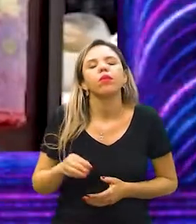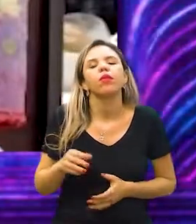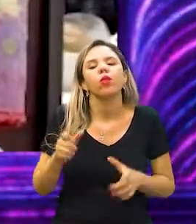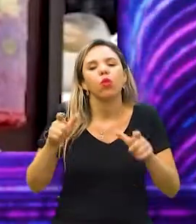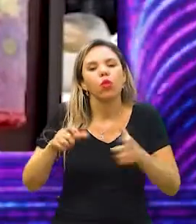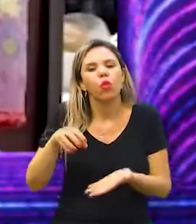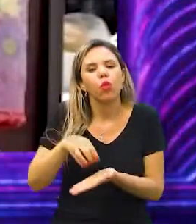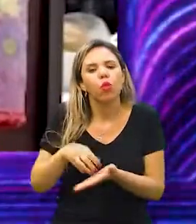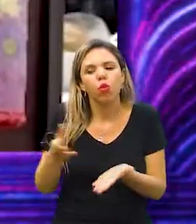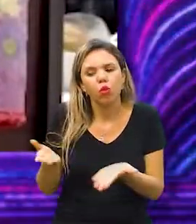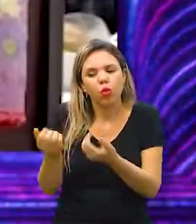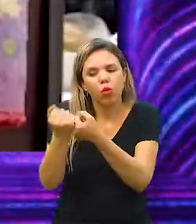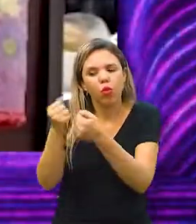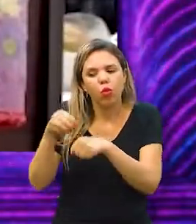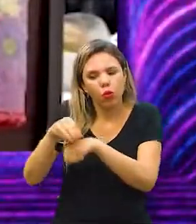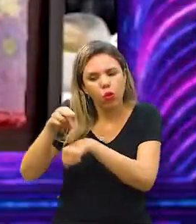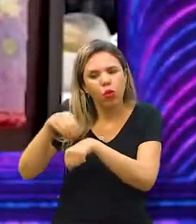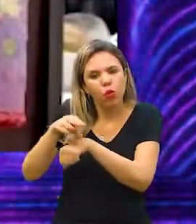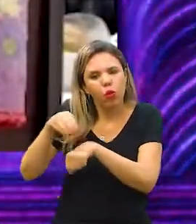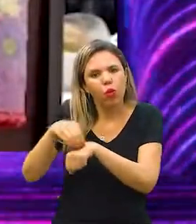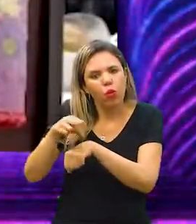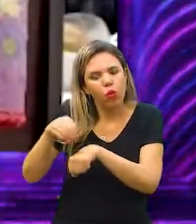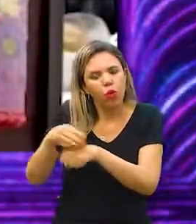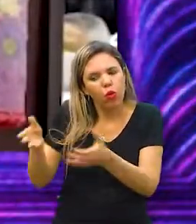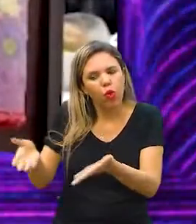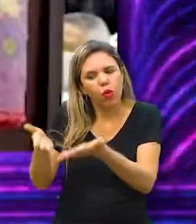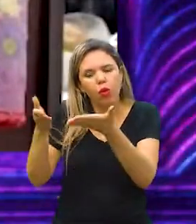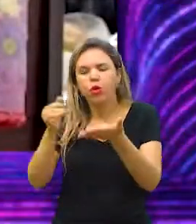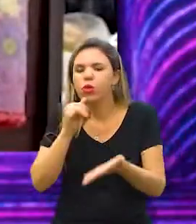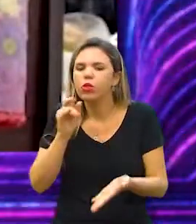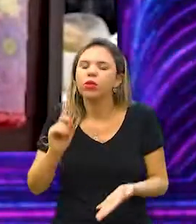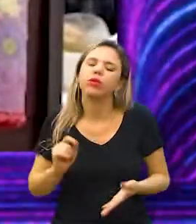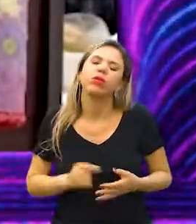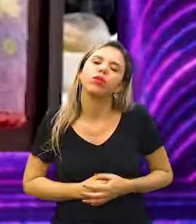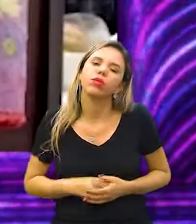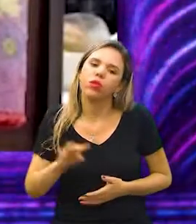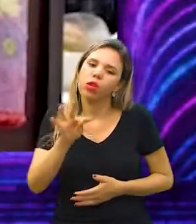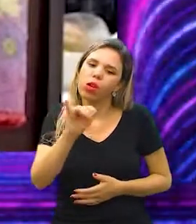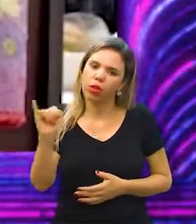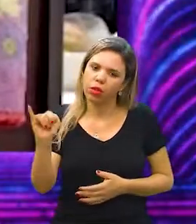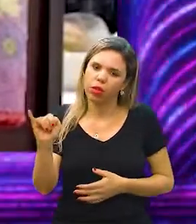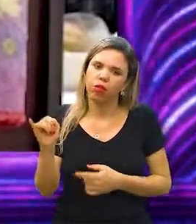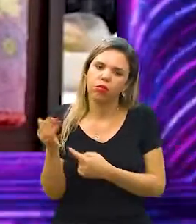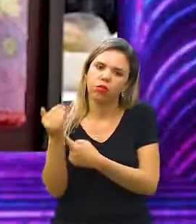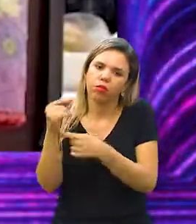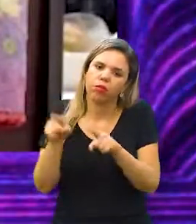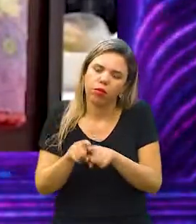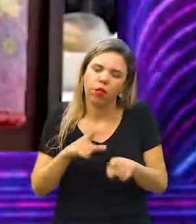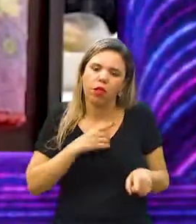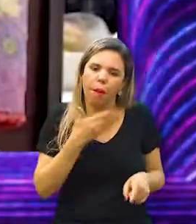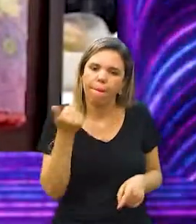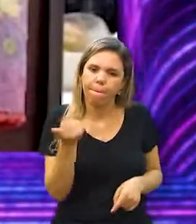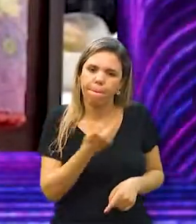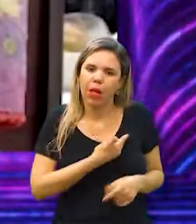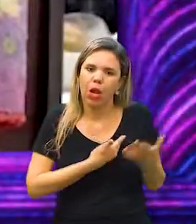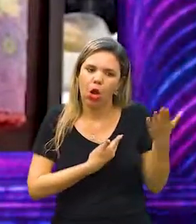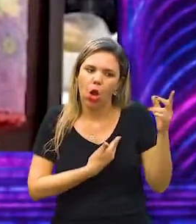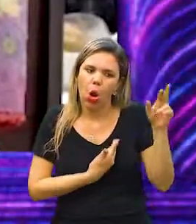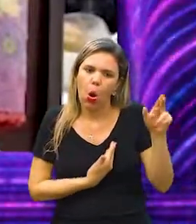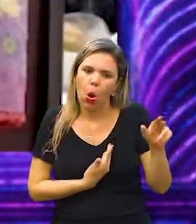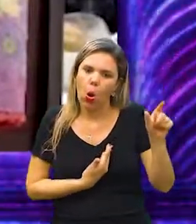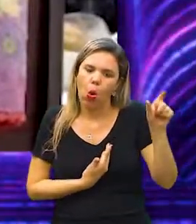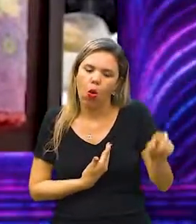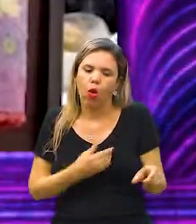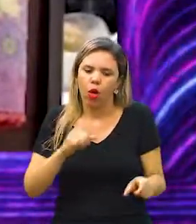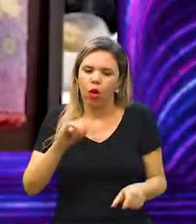no back-end, dando suporte da parte, né, de TI. Tem o melhor amigo